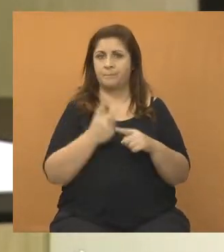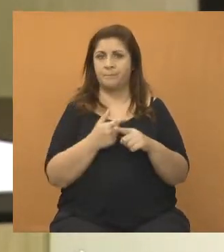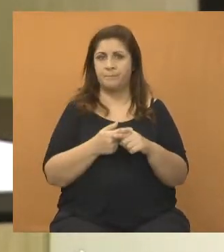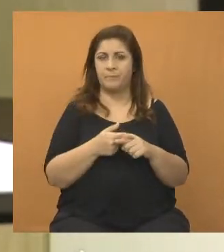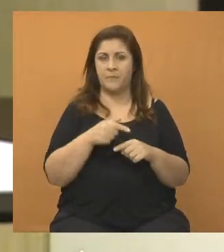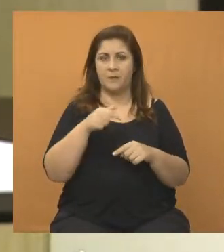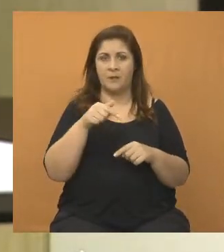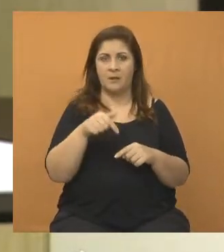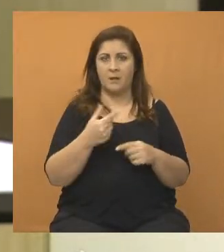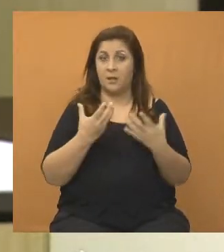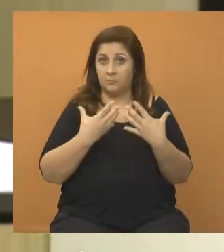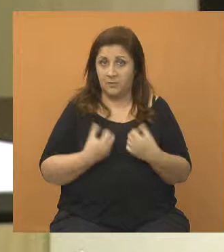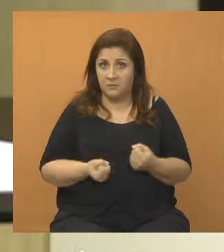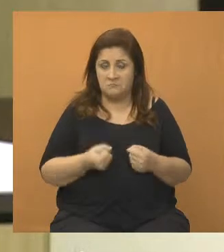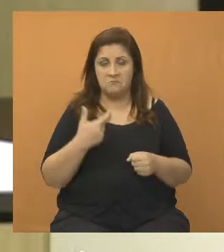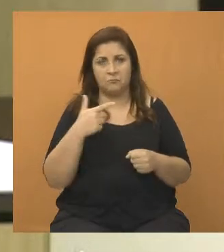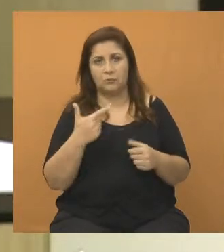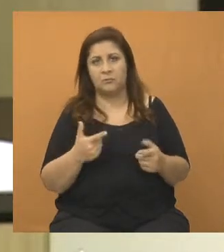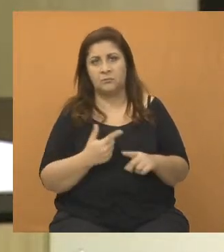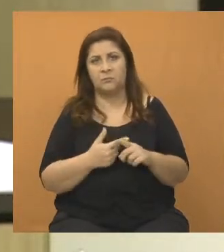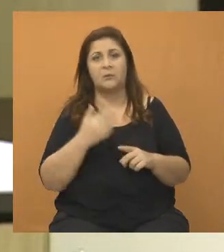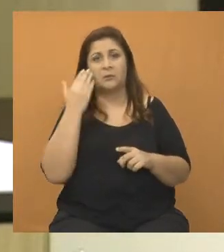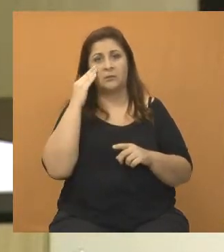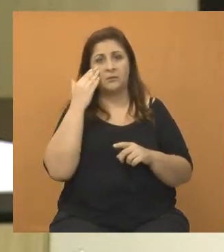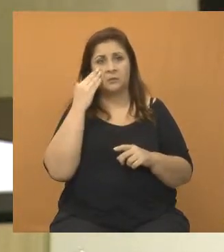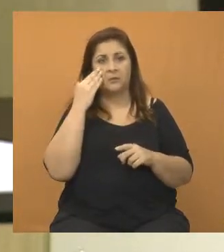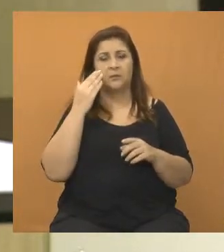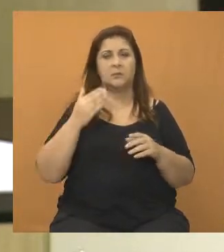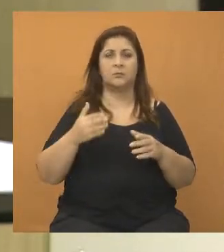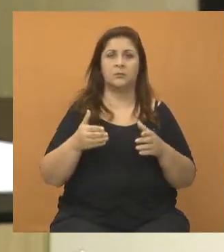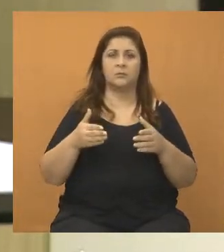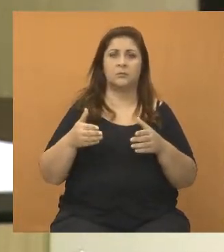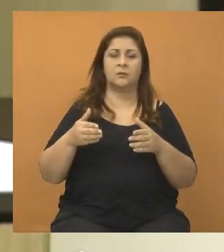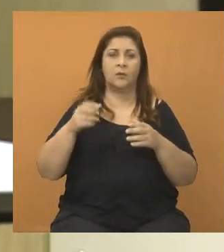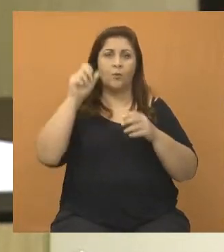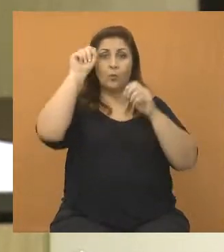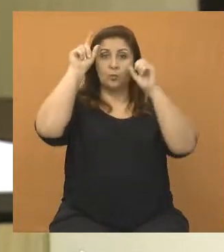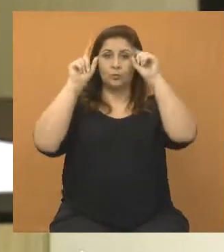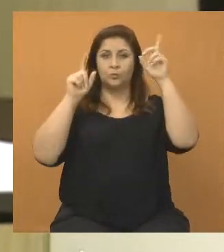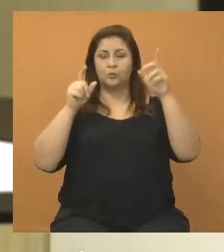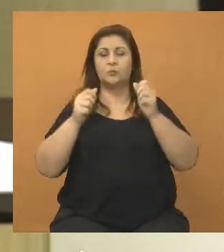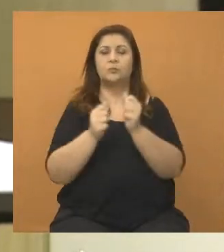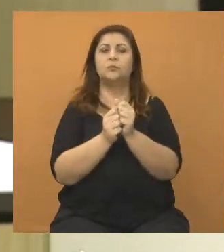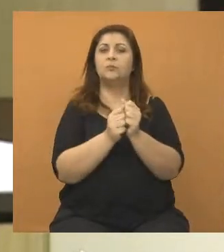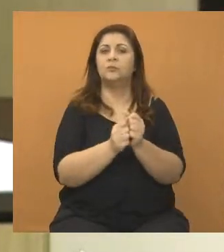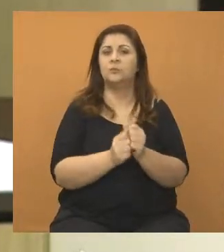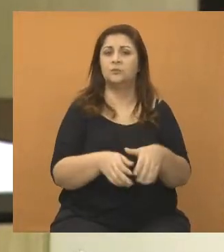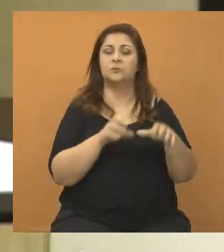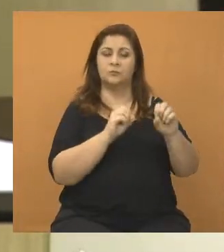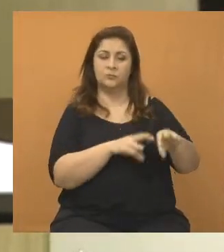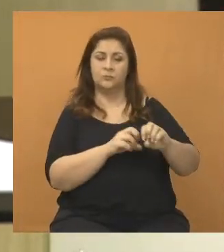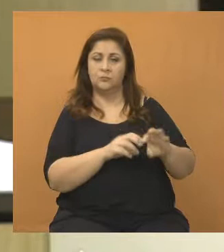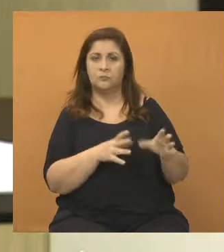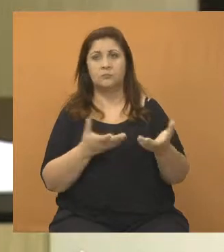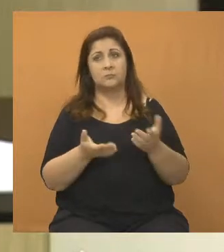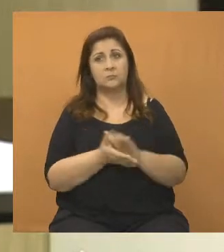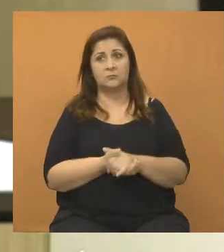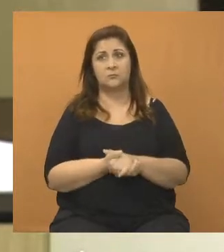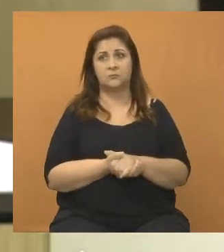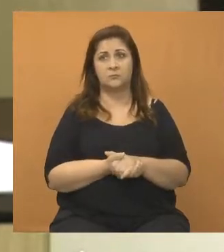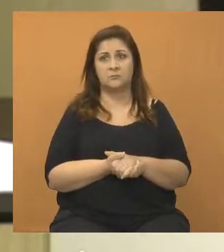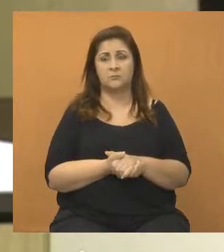um aumento significativo, porque eu entendo que cultura caminha com a educação e a inserção, tem várias